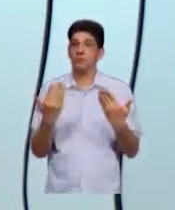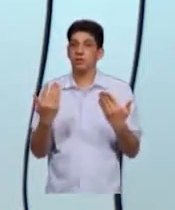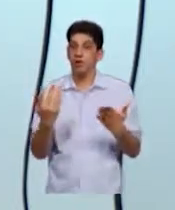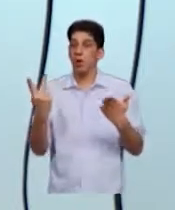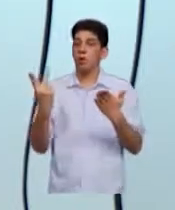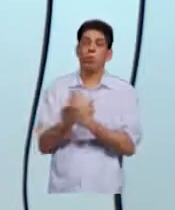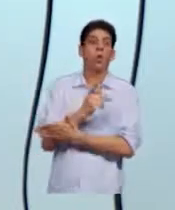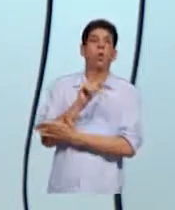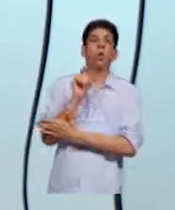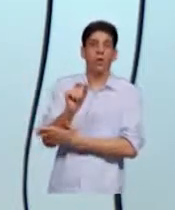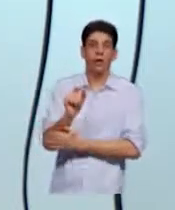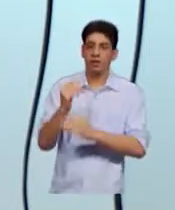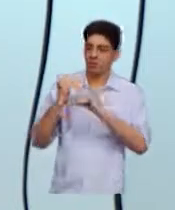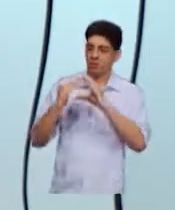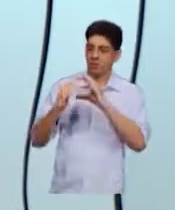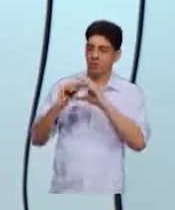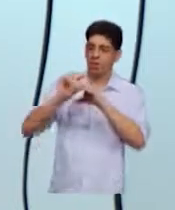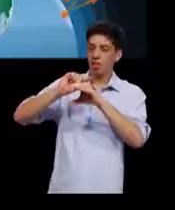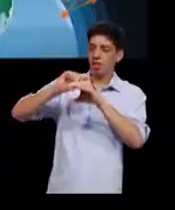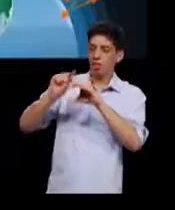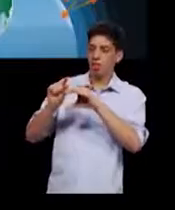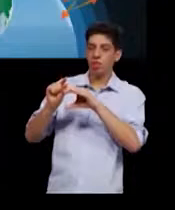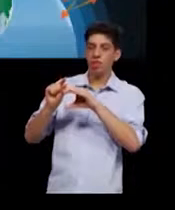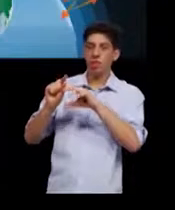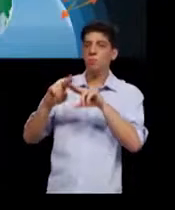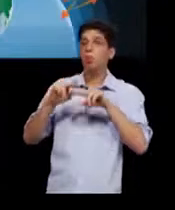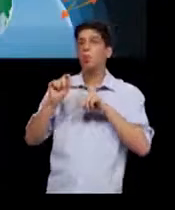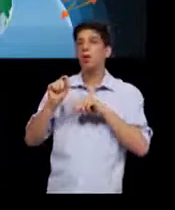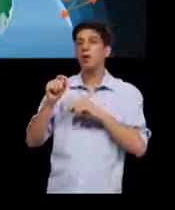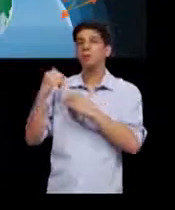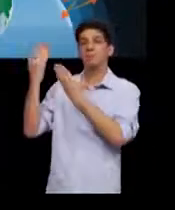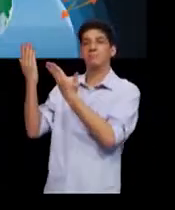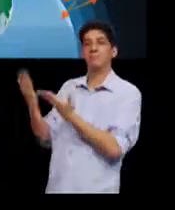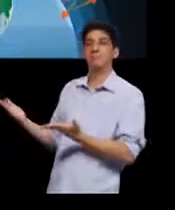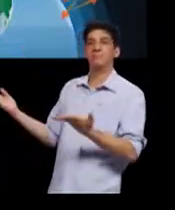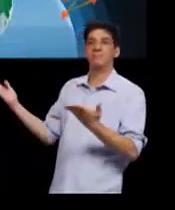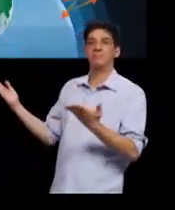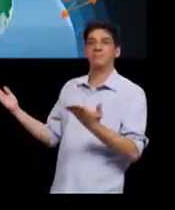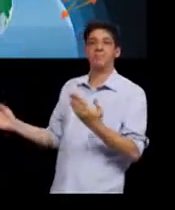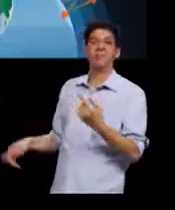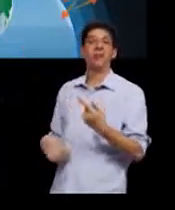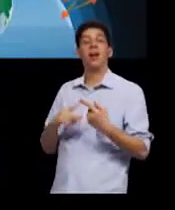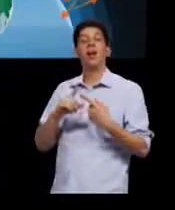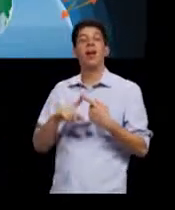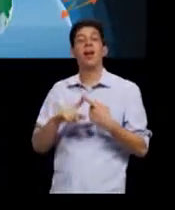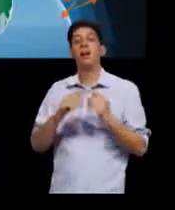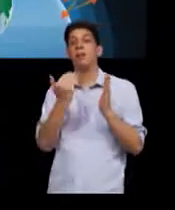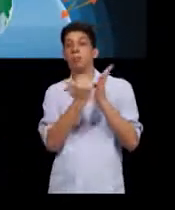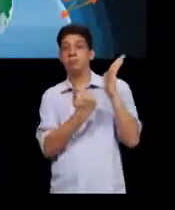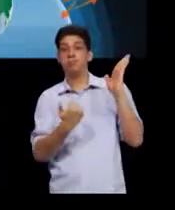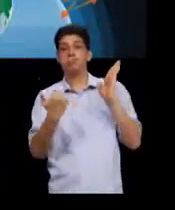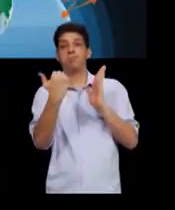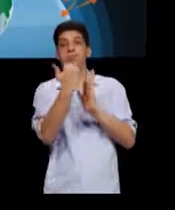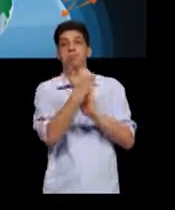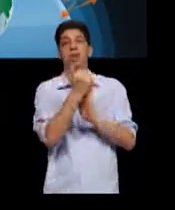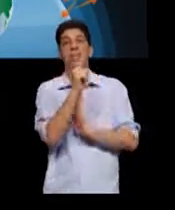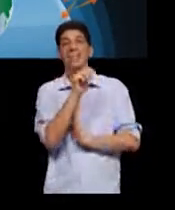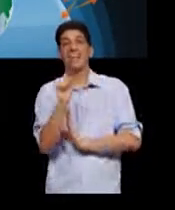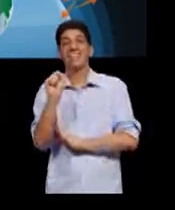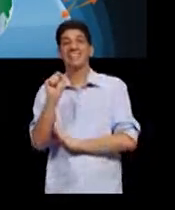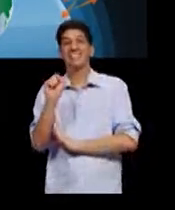essa camada de ozônio estar mais fina, se deve ao grande aumento do CO2 no